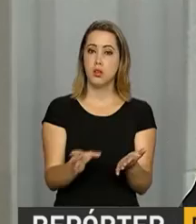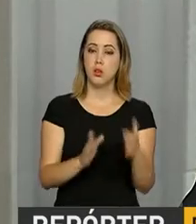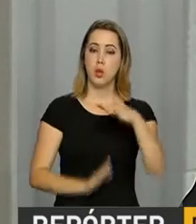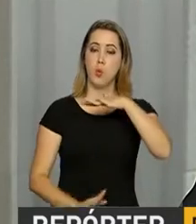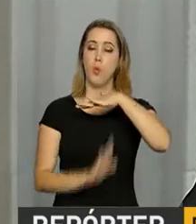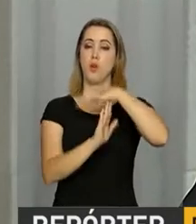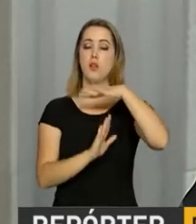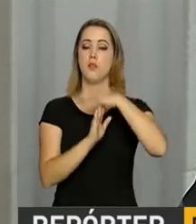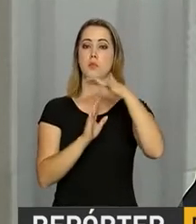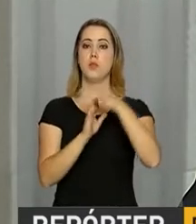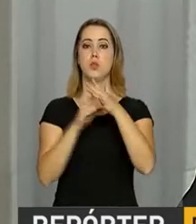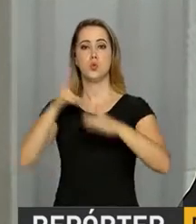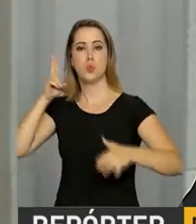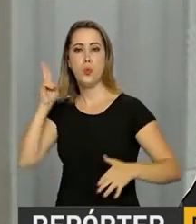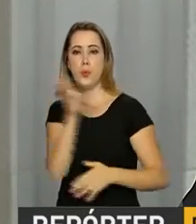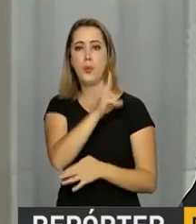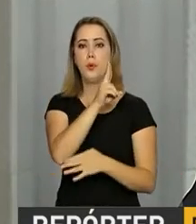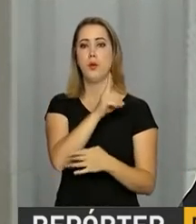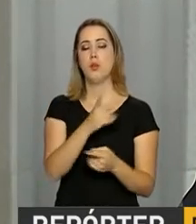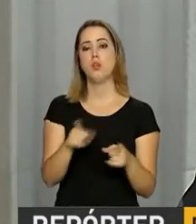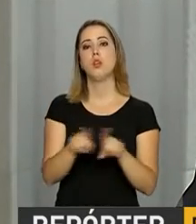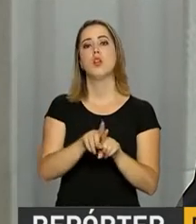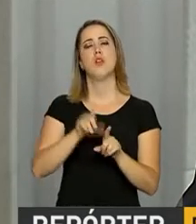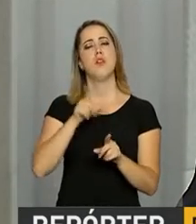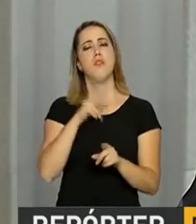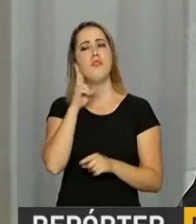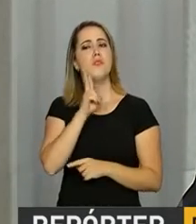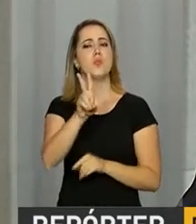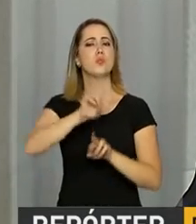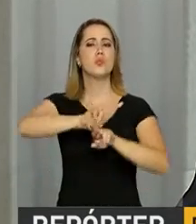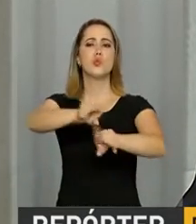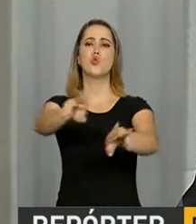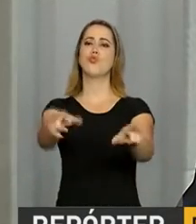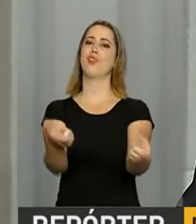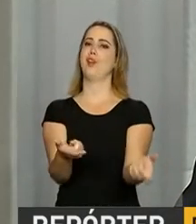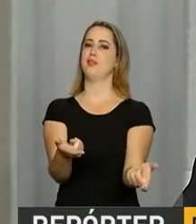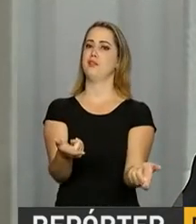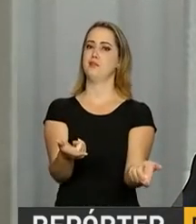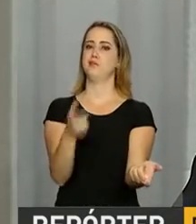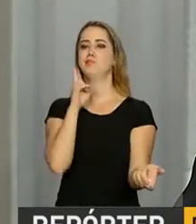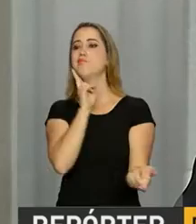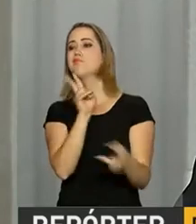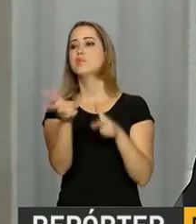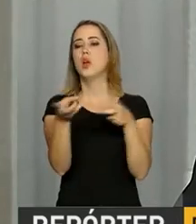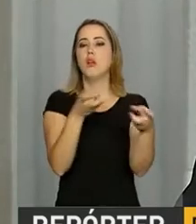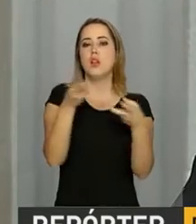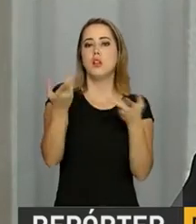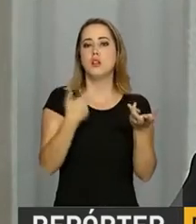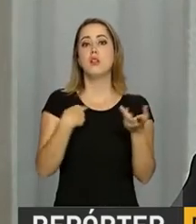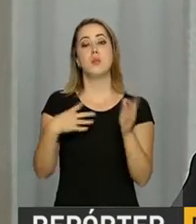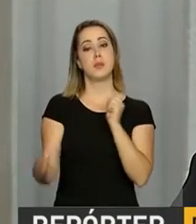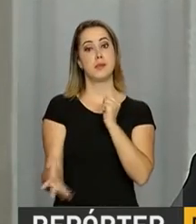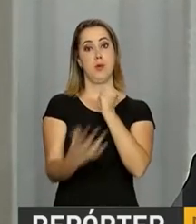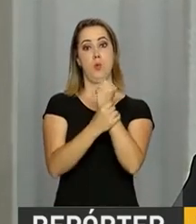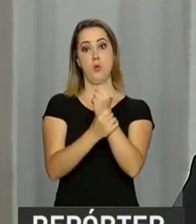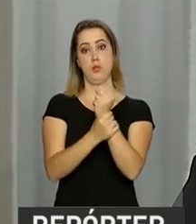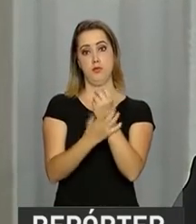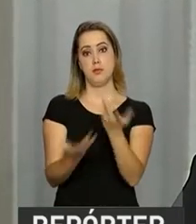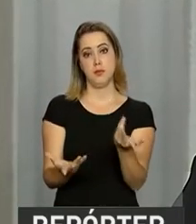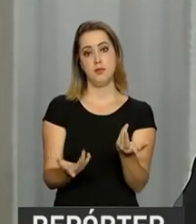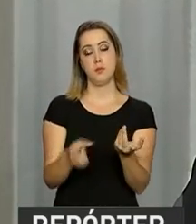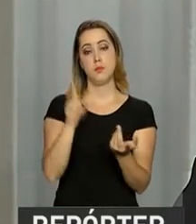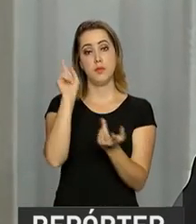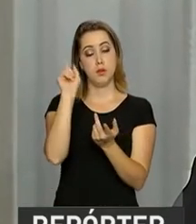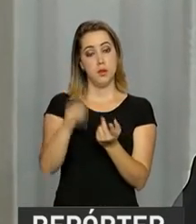Quando é fixado um limite de velocidade, são levados em consideração diversos fatores para a própria segurança do condutor.